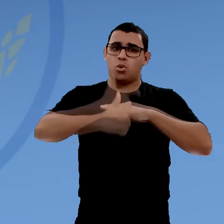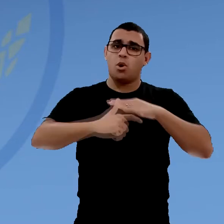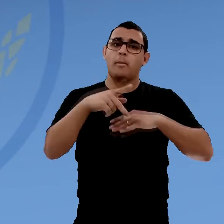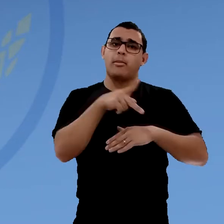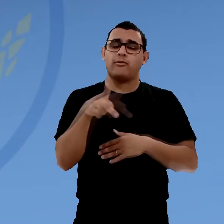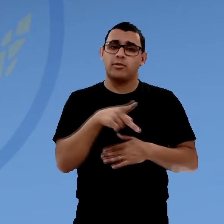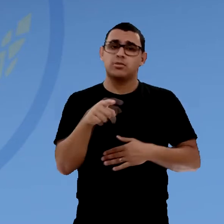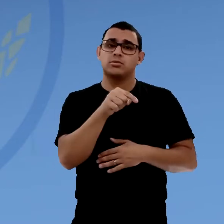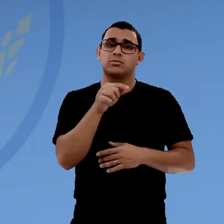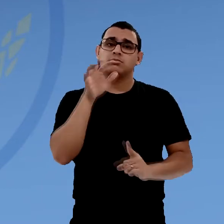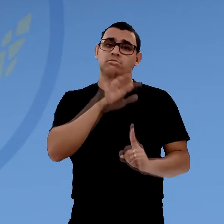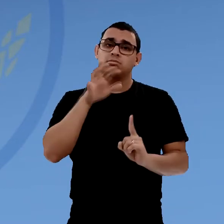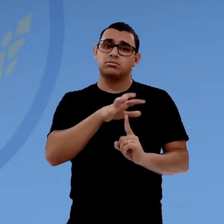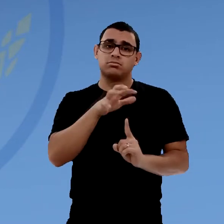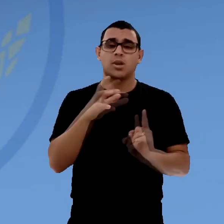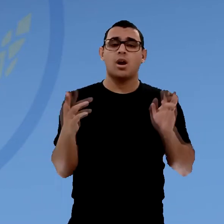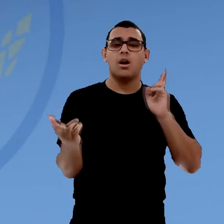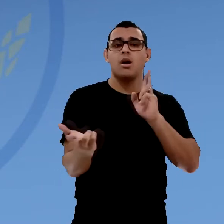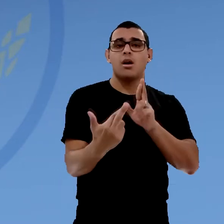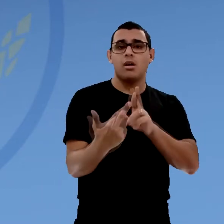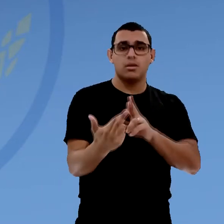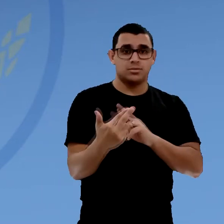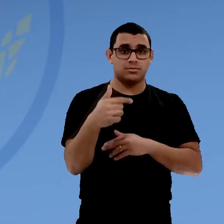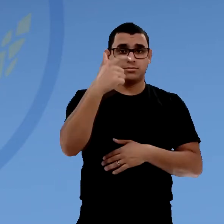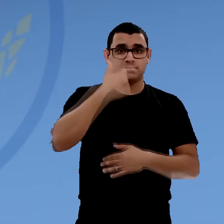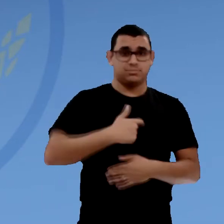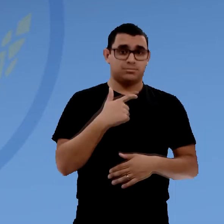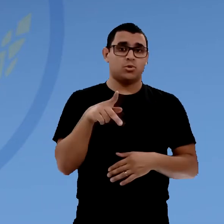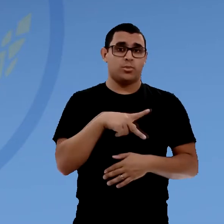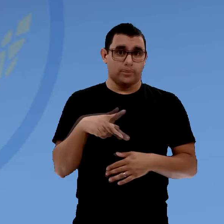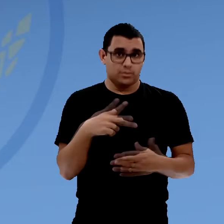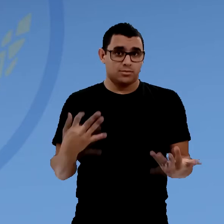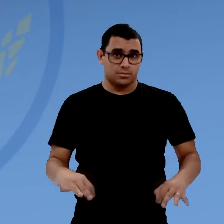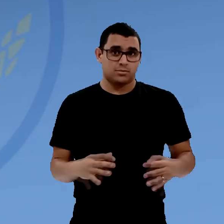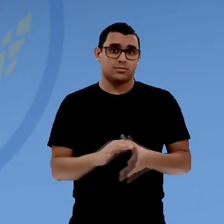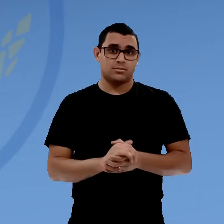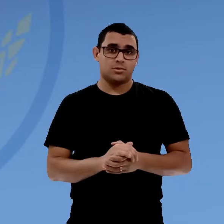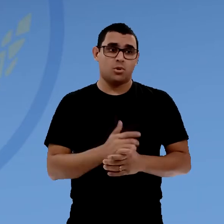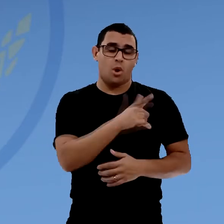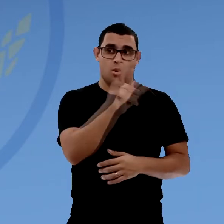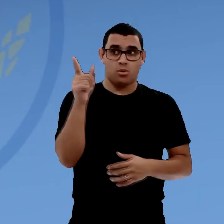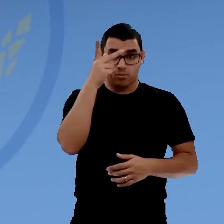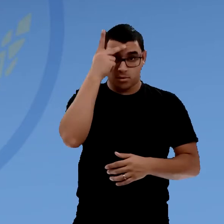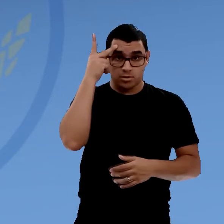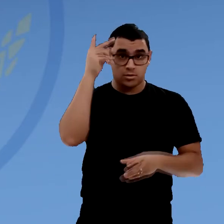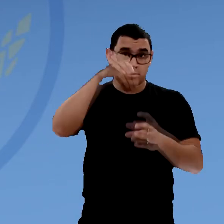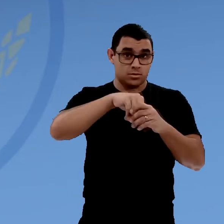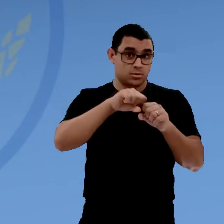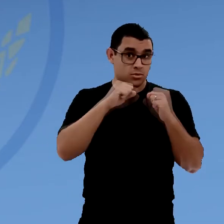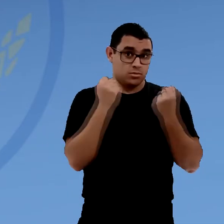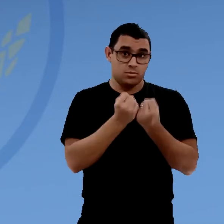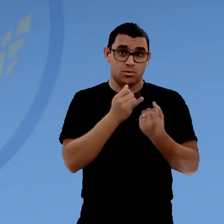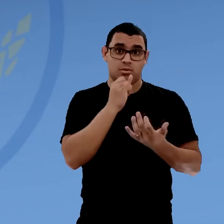que ele exerce, influencia as relações do professor, no caso, com as demais pessoas dentro